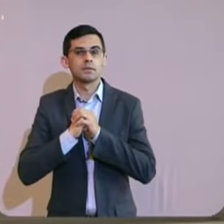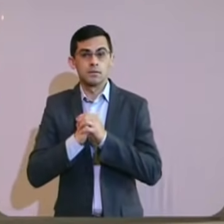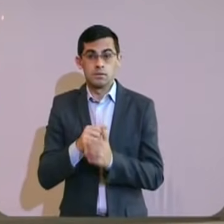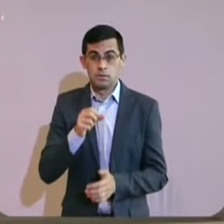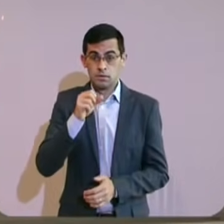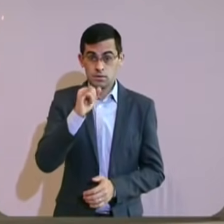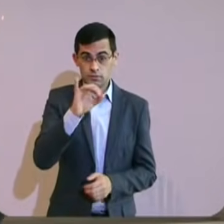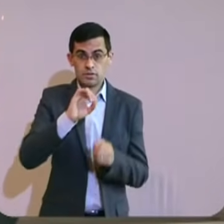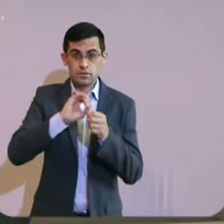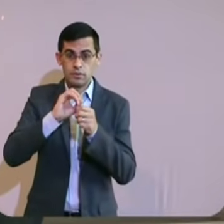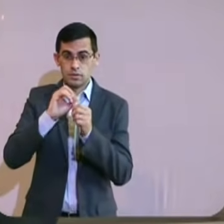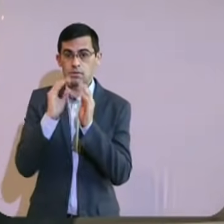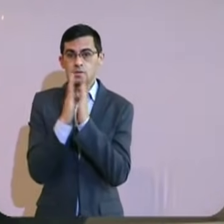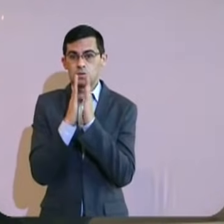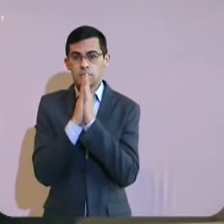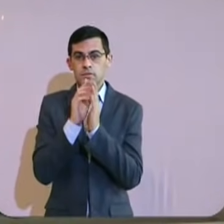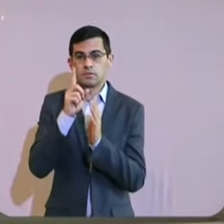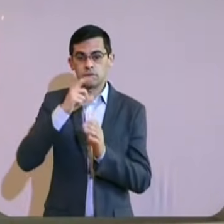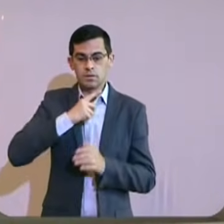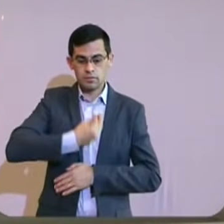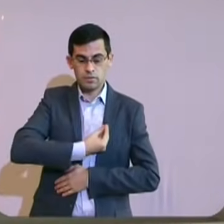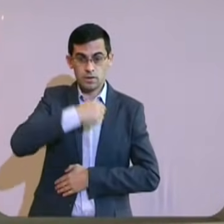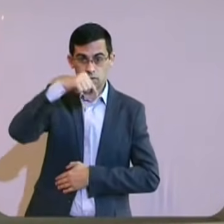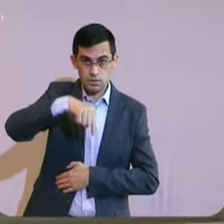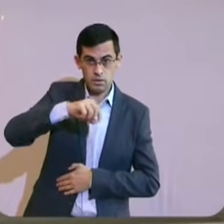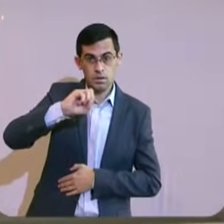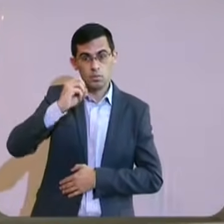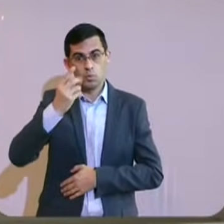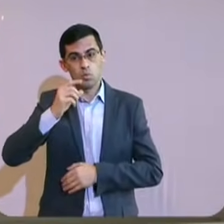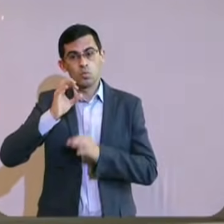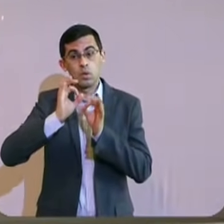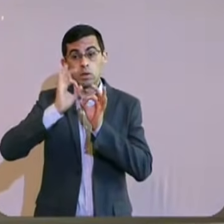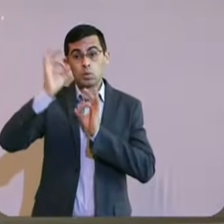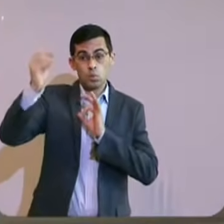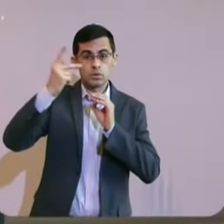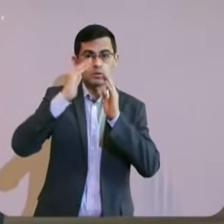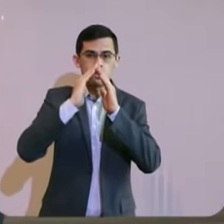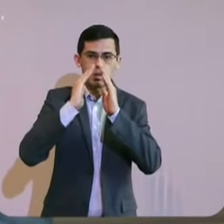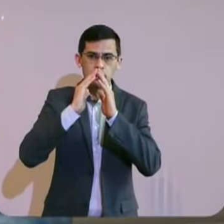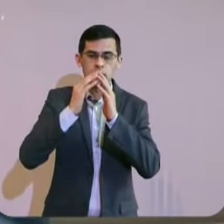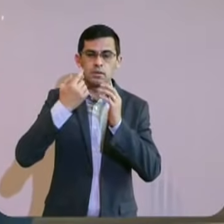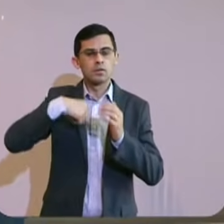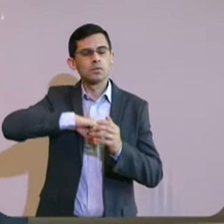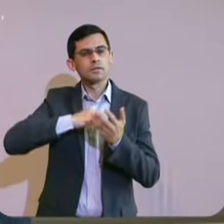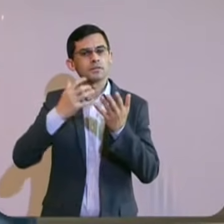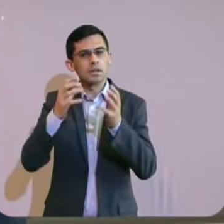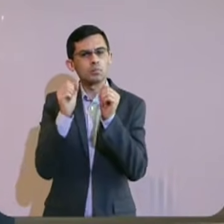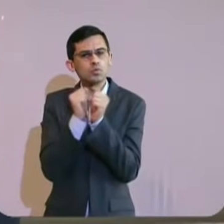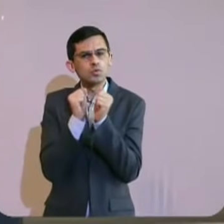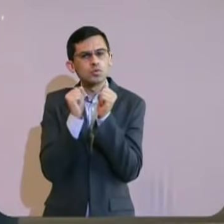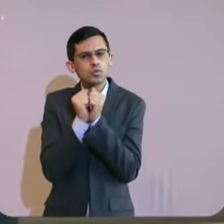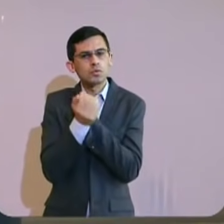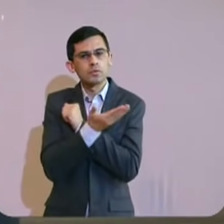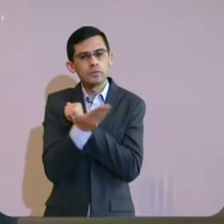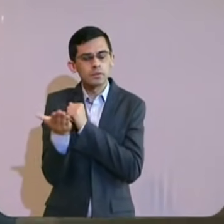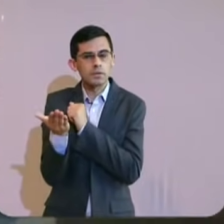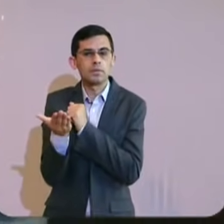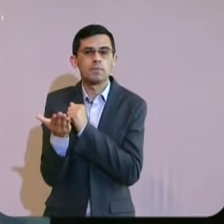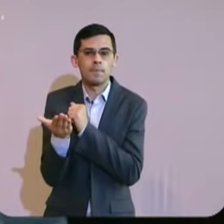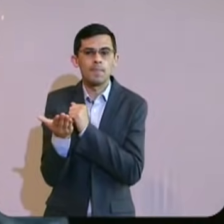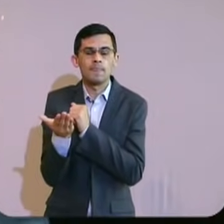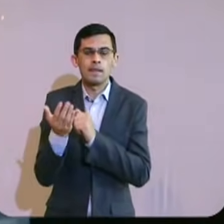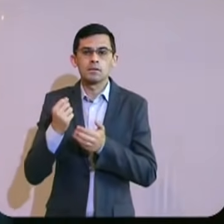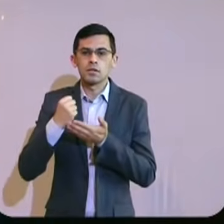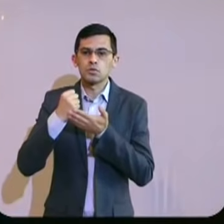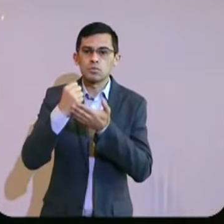Se você fez essa oração, se você está aqui ou se você está em outro lugar, deixa a gente acompanhar você, seguir a tua vida,